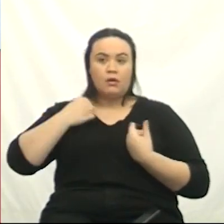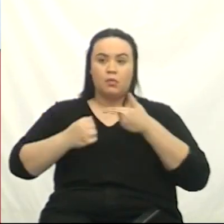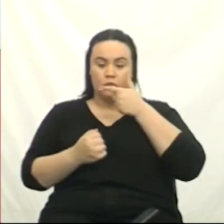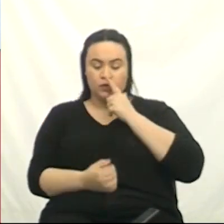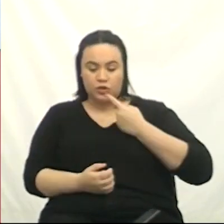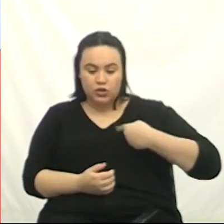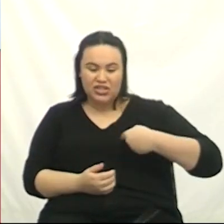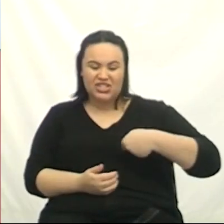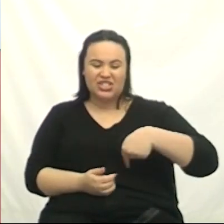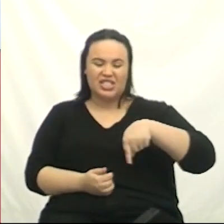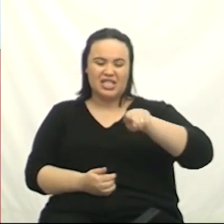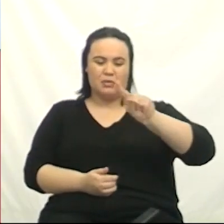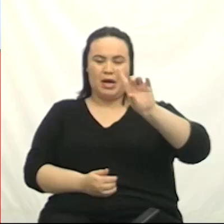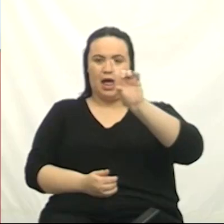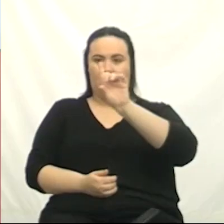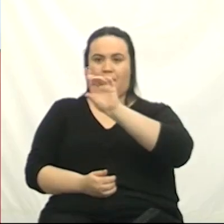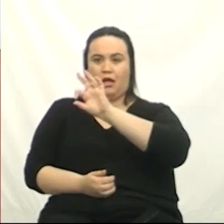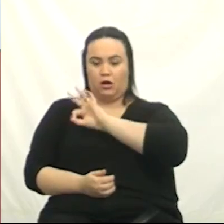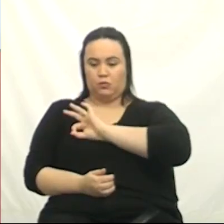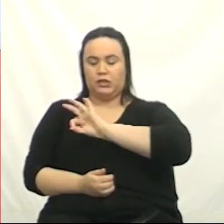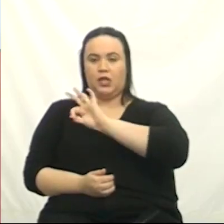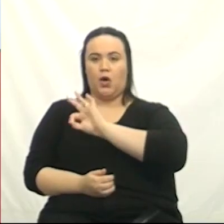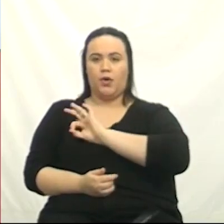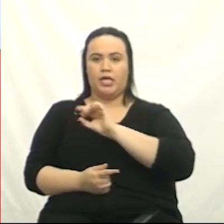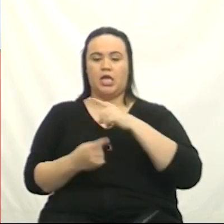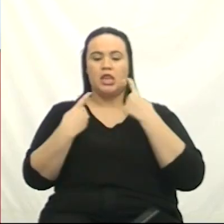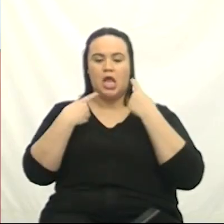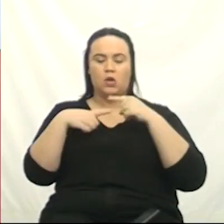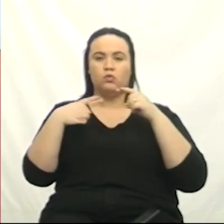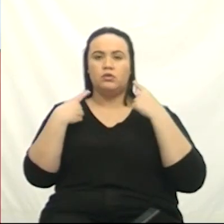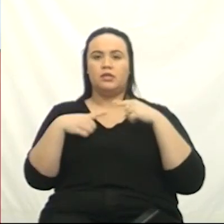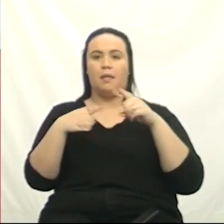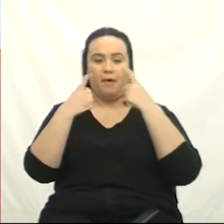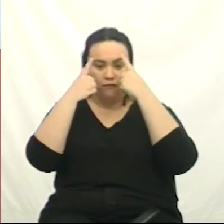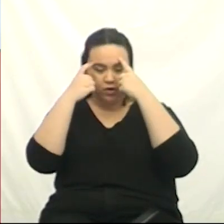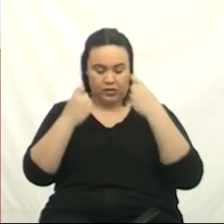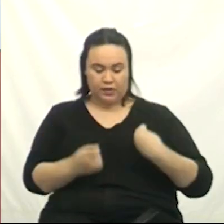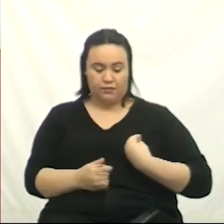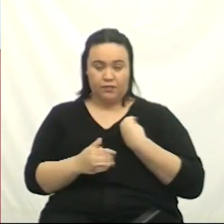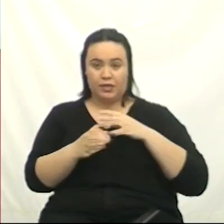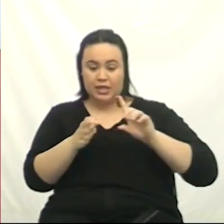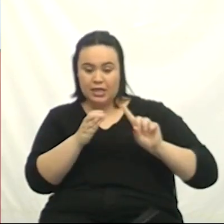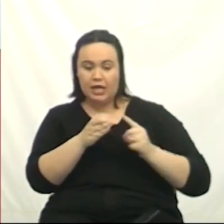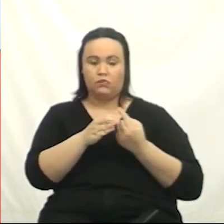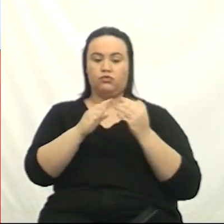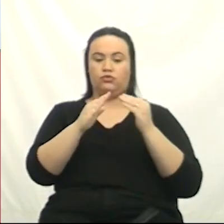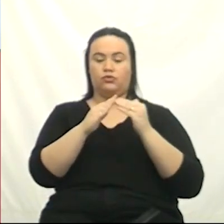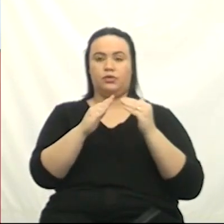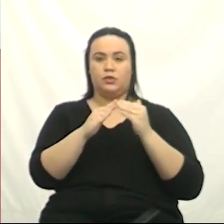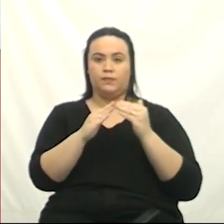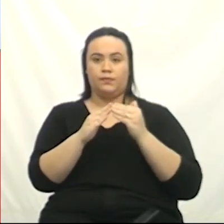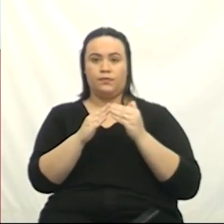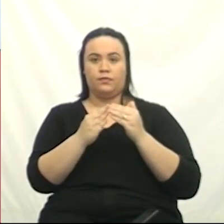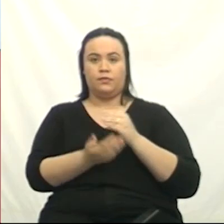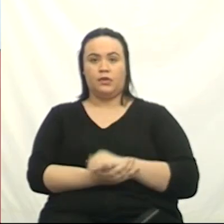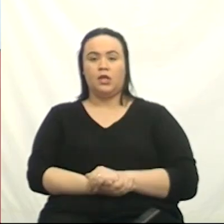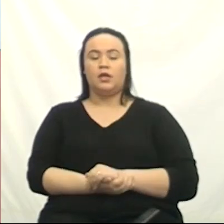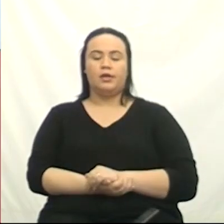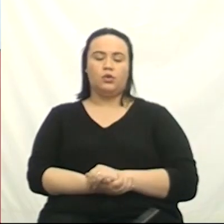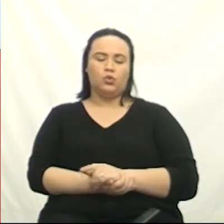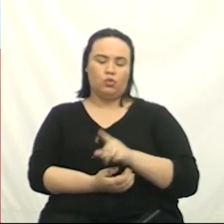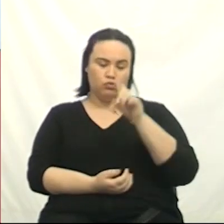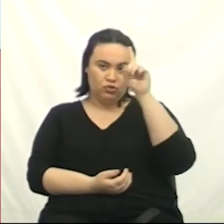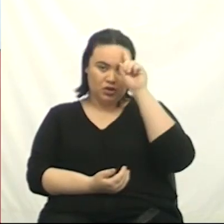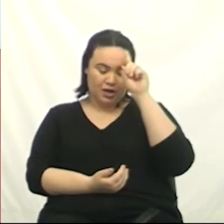delegacia denunciar uma situação de violência que vive em casa e que enfrenta todos os dias na frente dos seus filhos